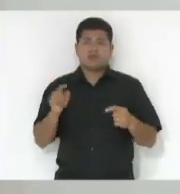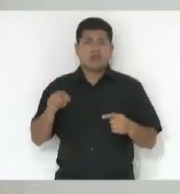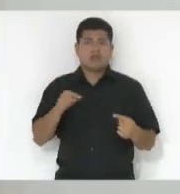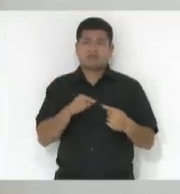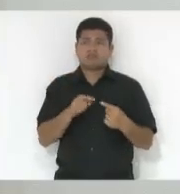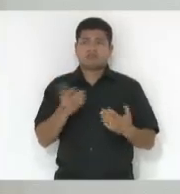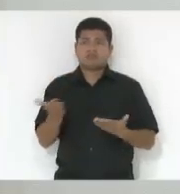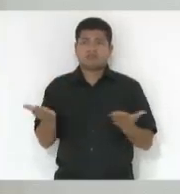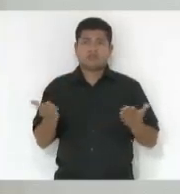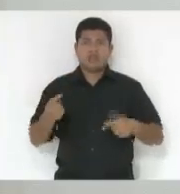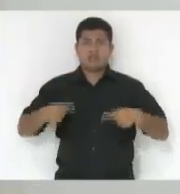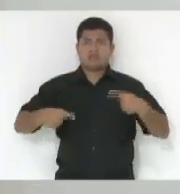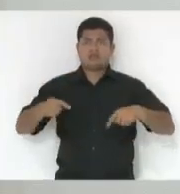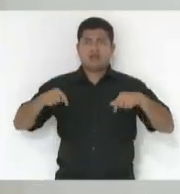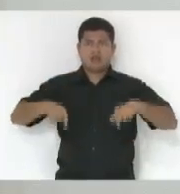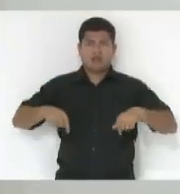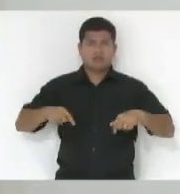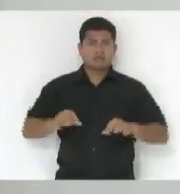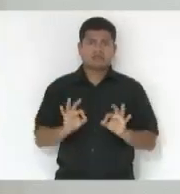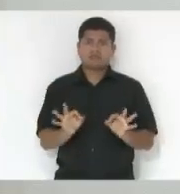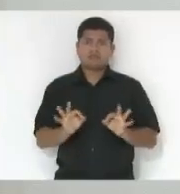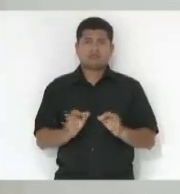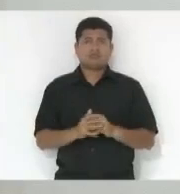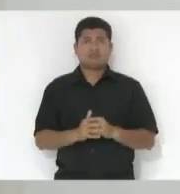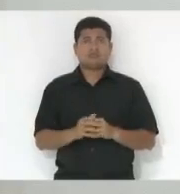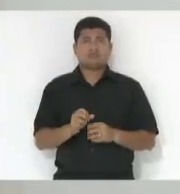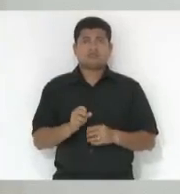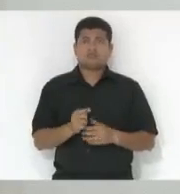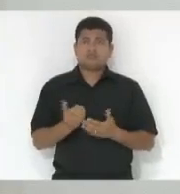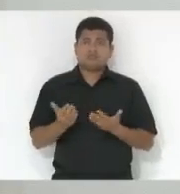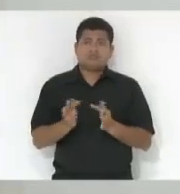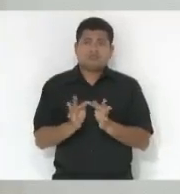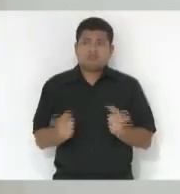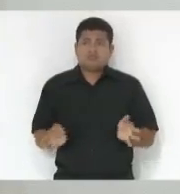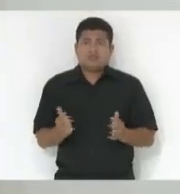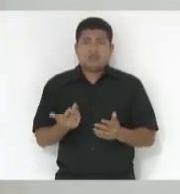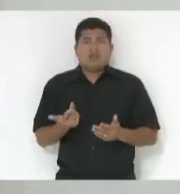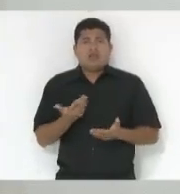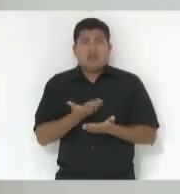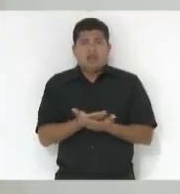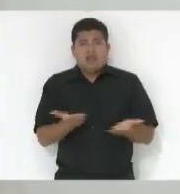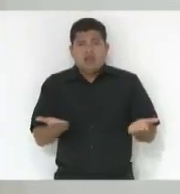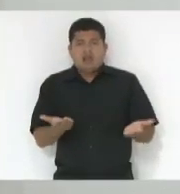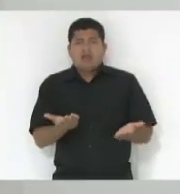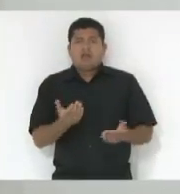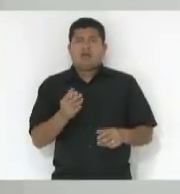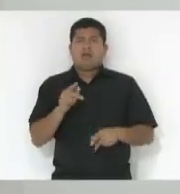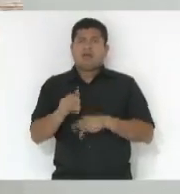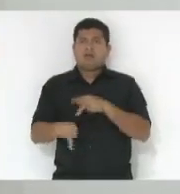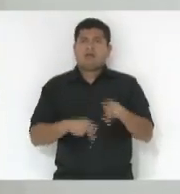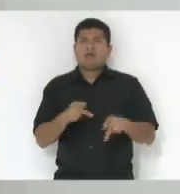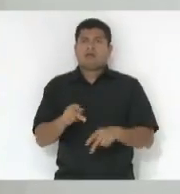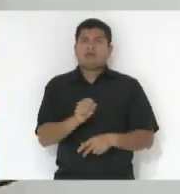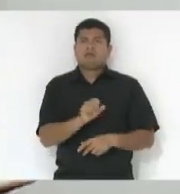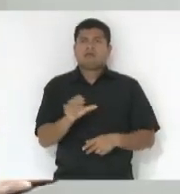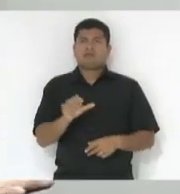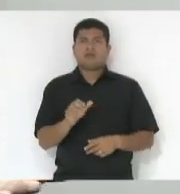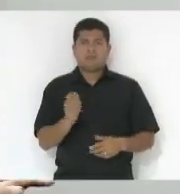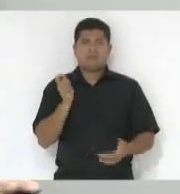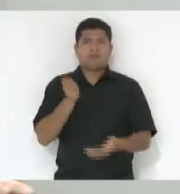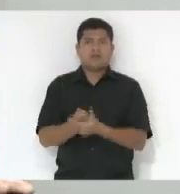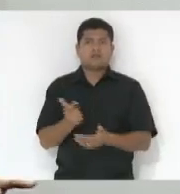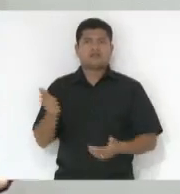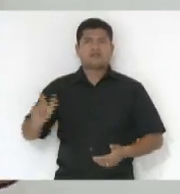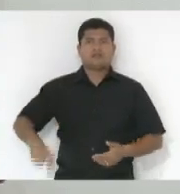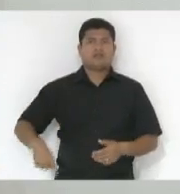não foi feita aqui. Simplesmente o catarinense vai pagar mais esse custo e nós não discutimos